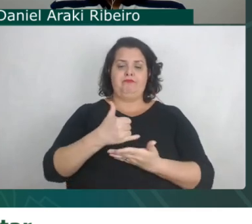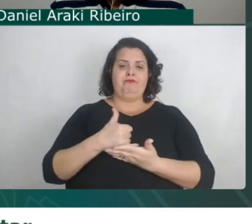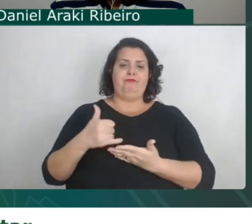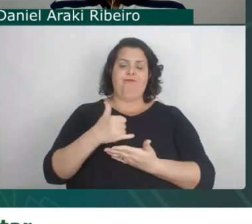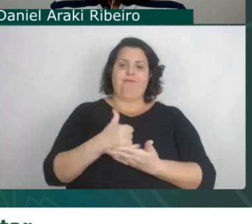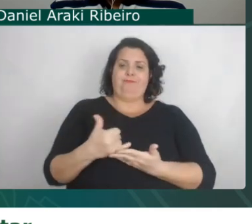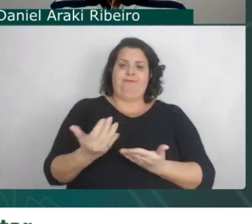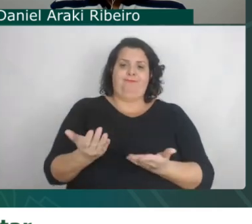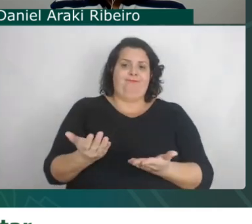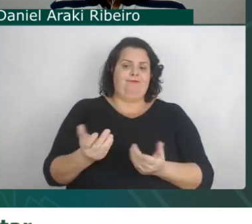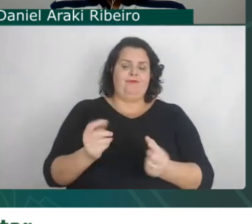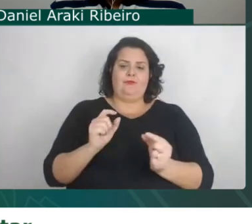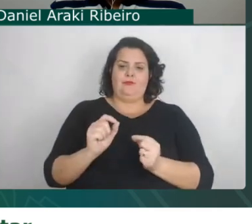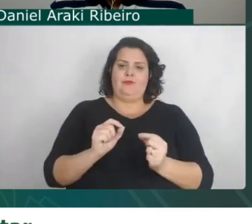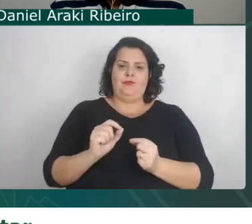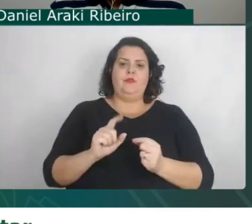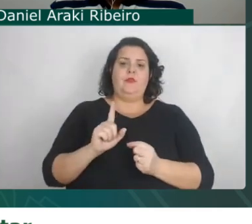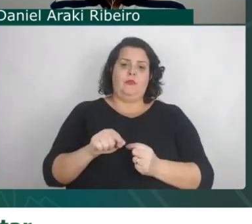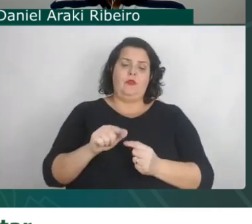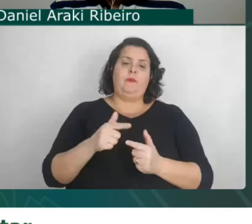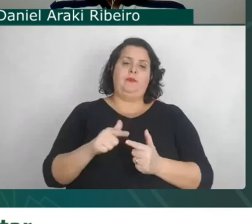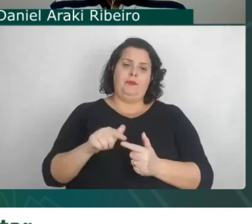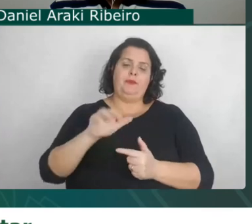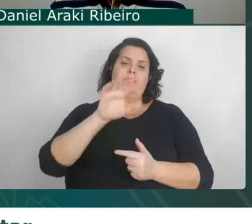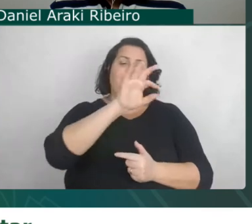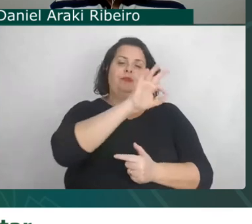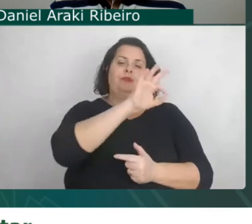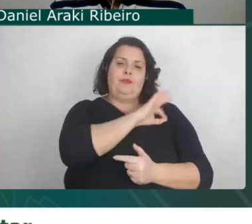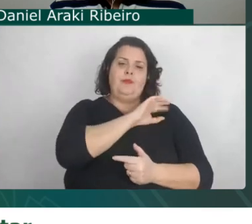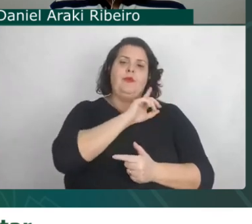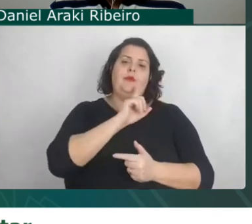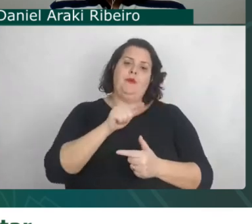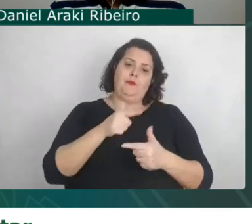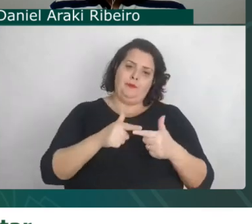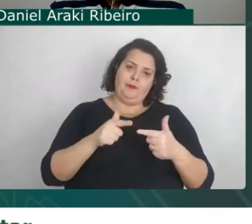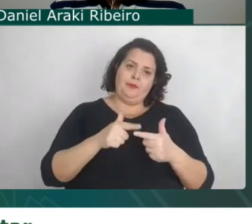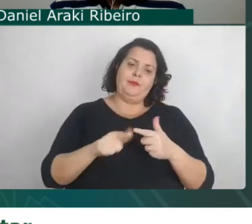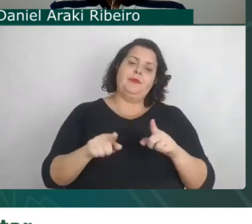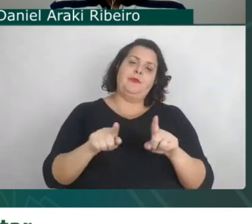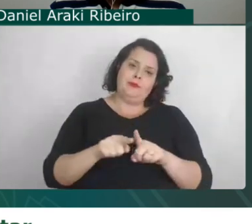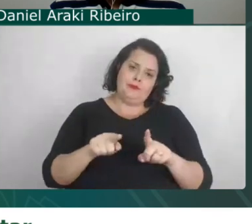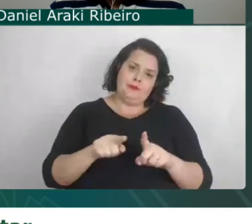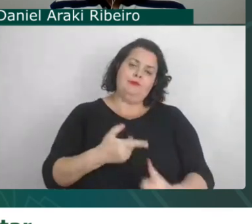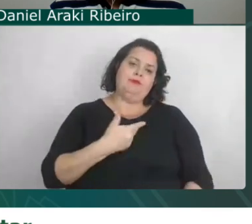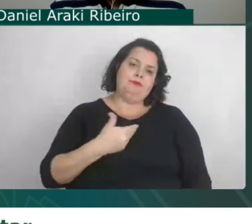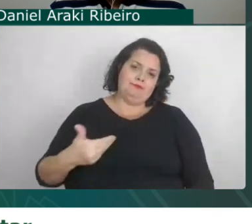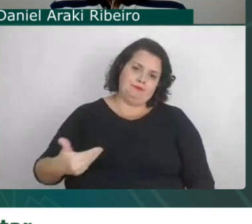de polícia e é um problema de saúde pública.